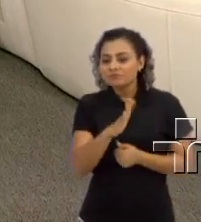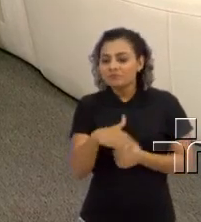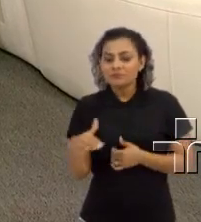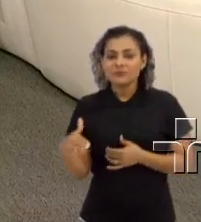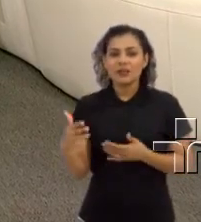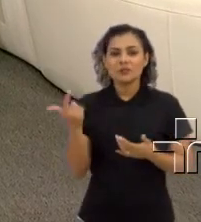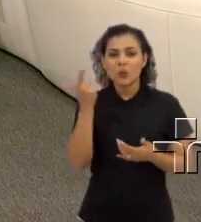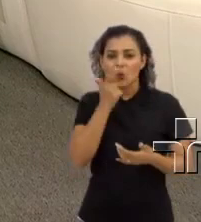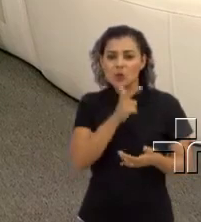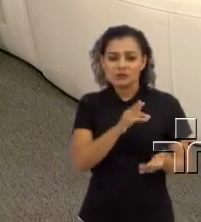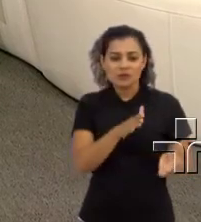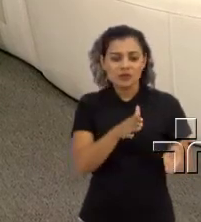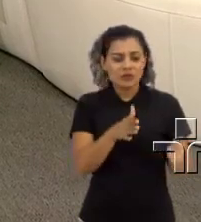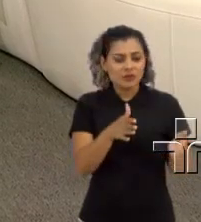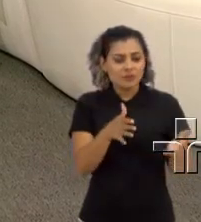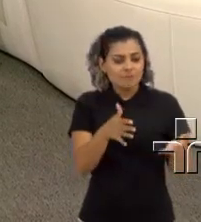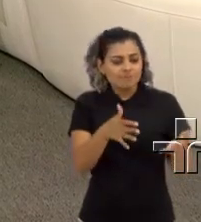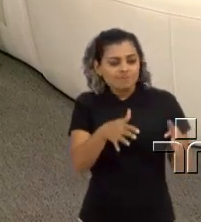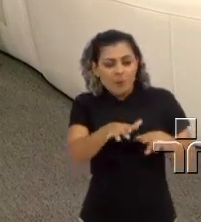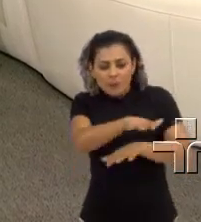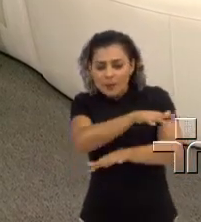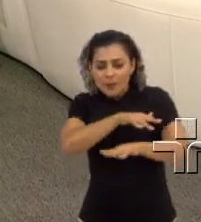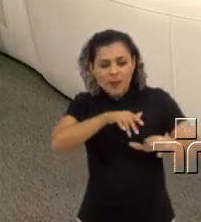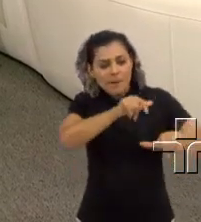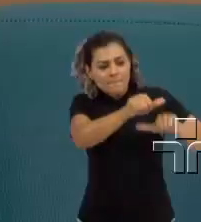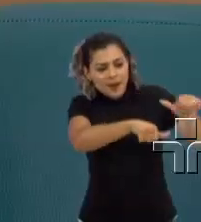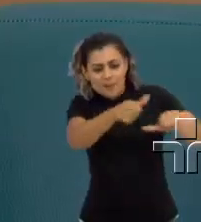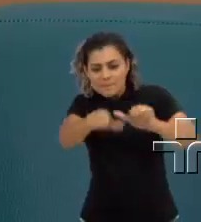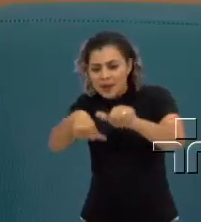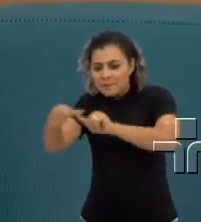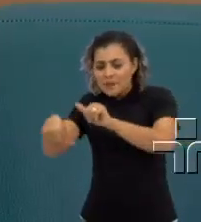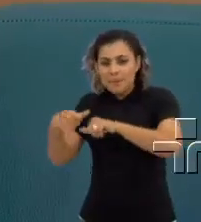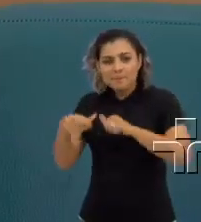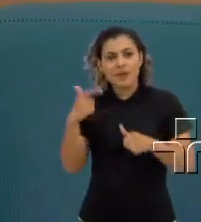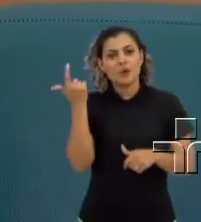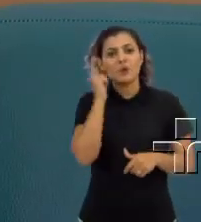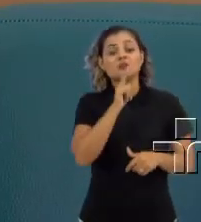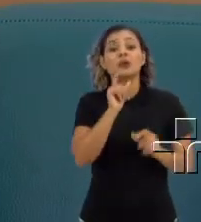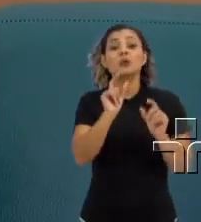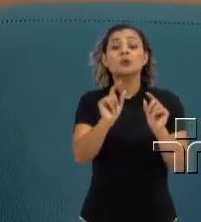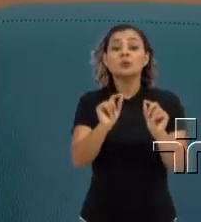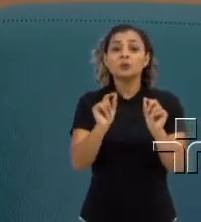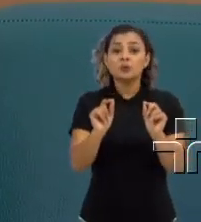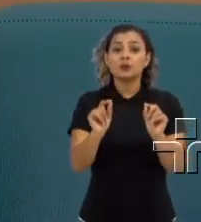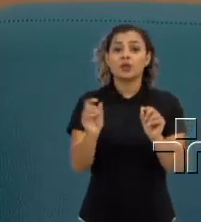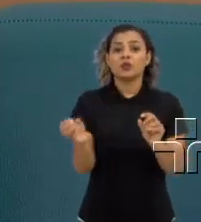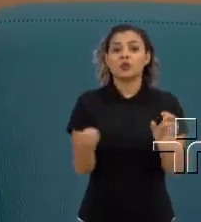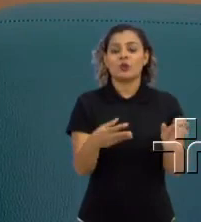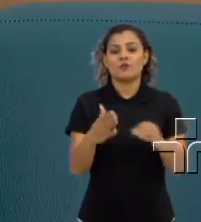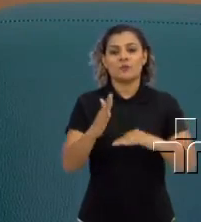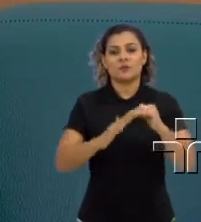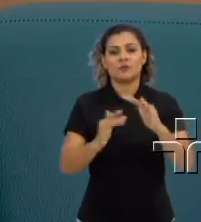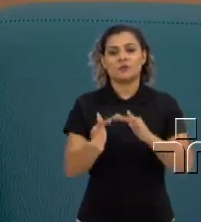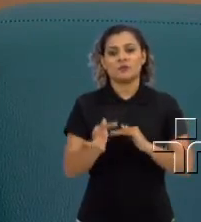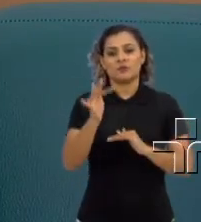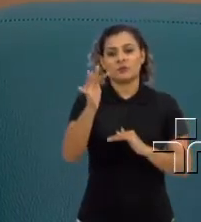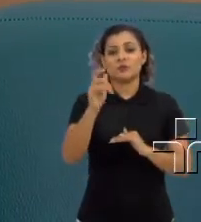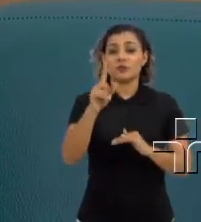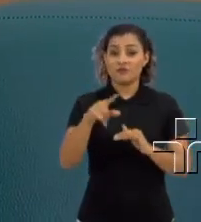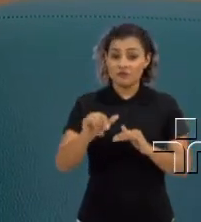se movimentarem por várias coisas permite também que elas sejam aptas às novas profissões que vão